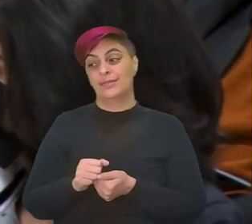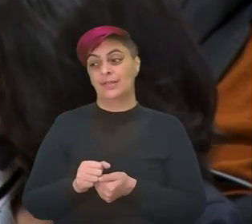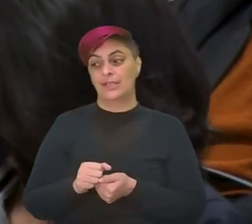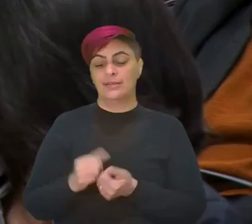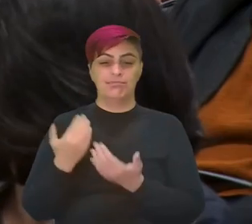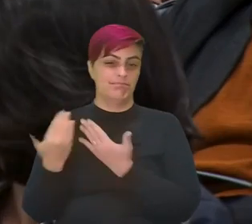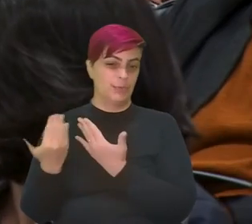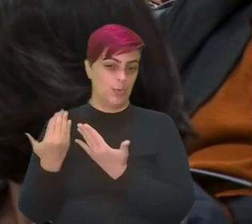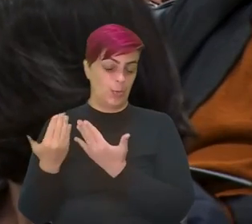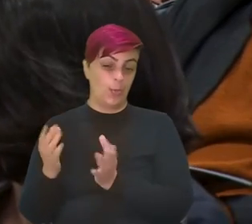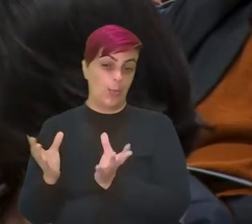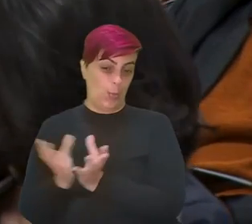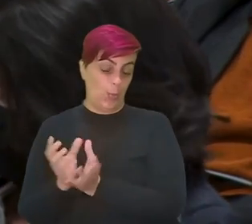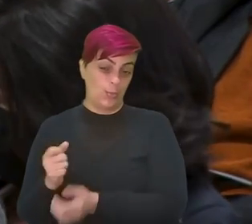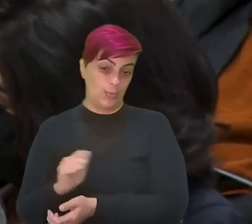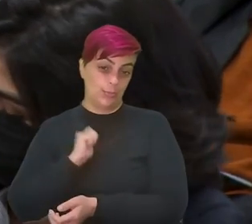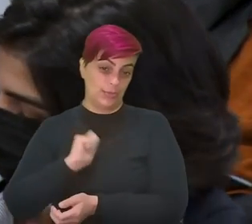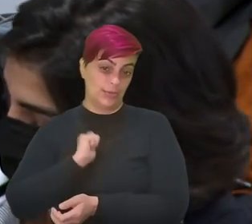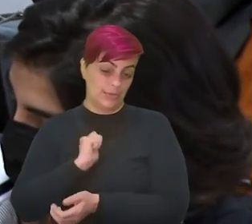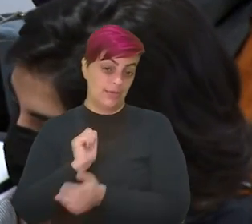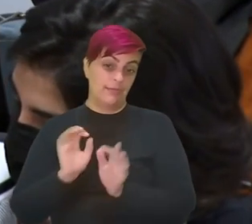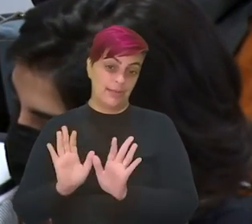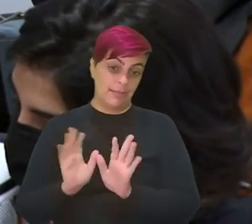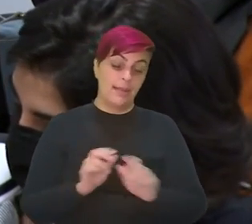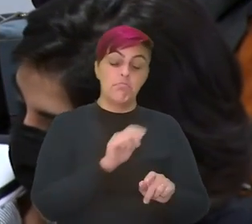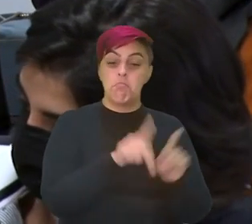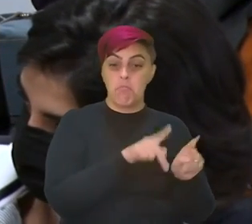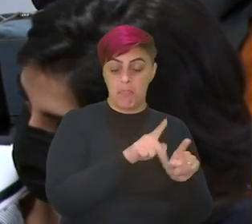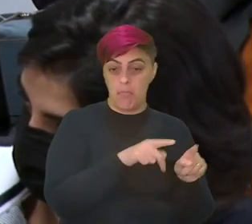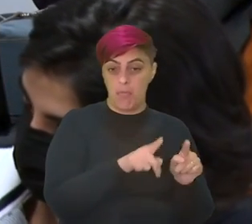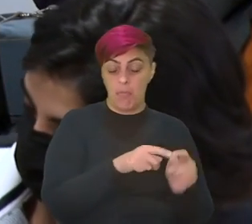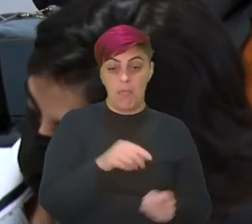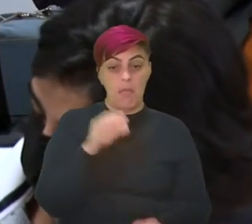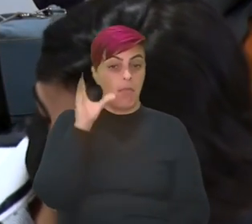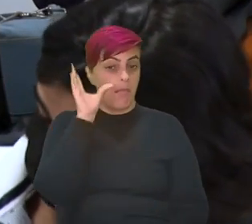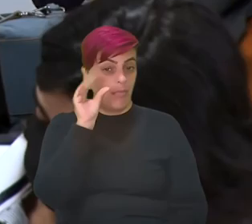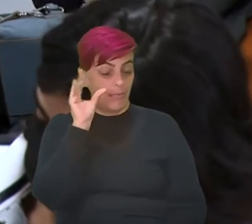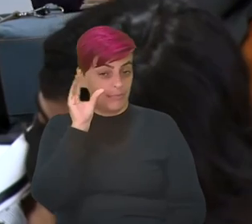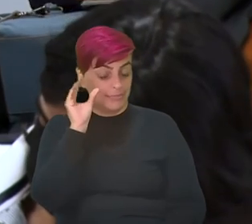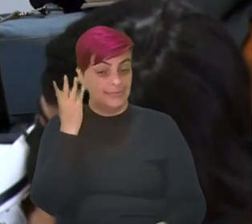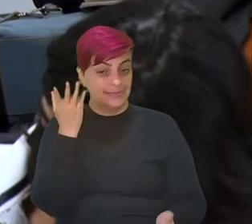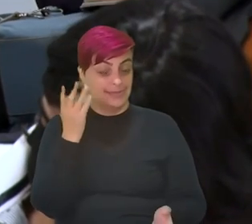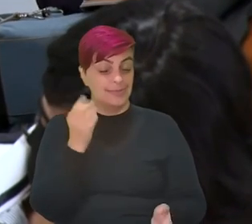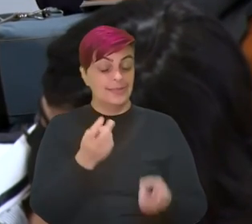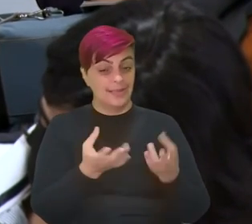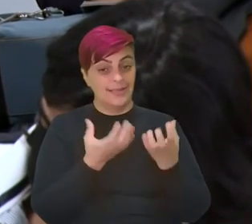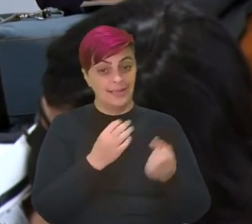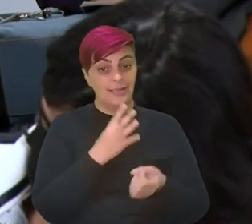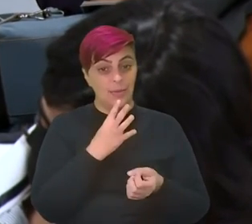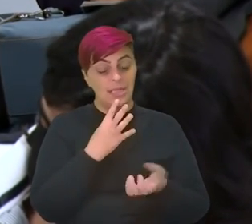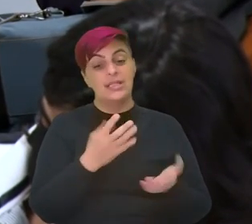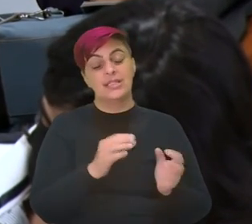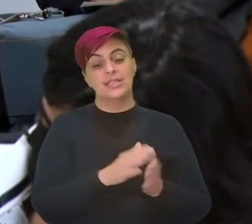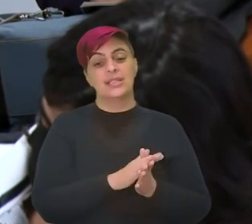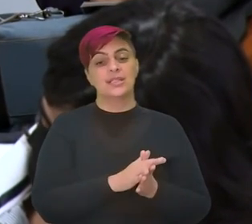nos círculos antropológicos da época, junto ao grande público havia uma simpatia ou interesse declarado no mundo chamado